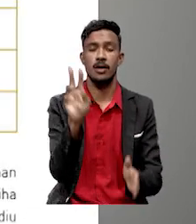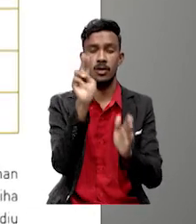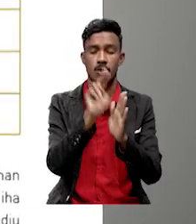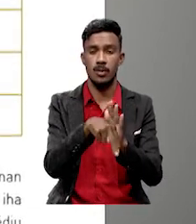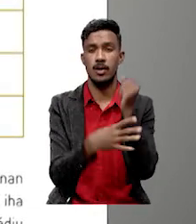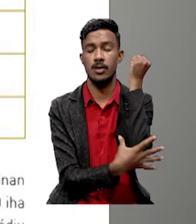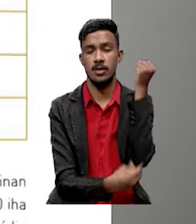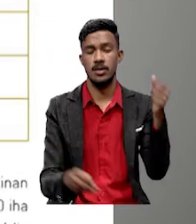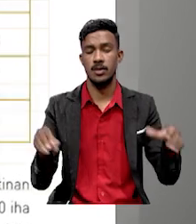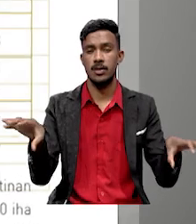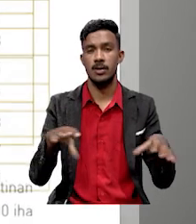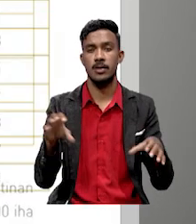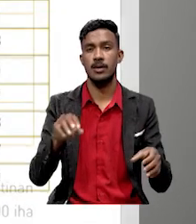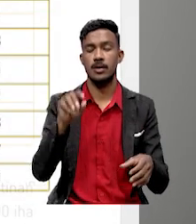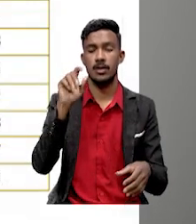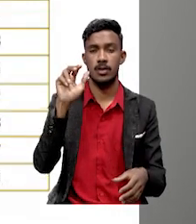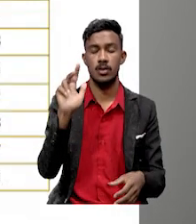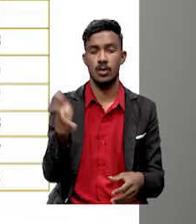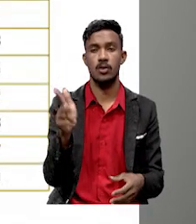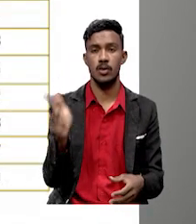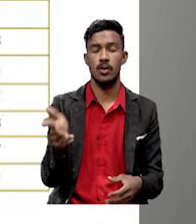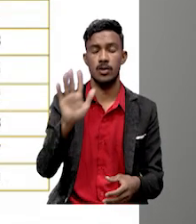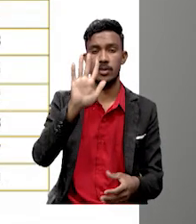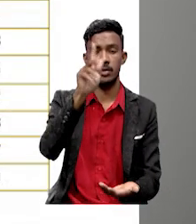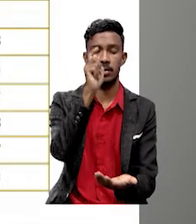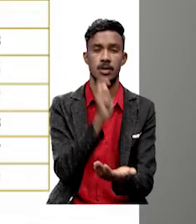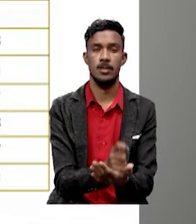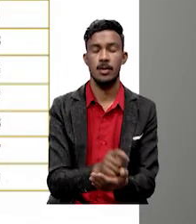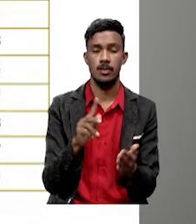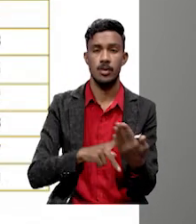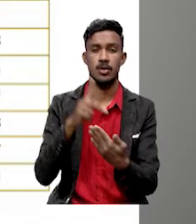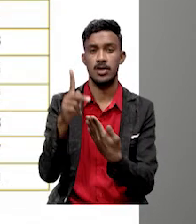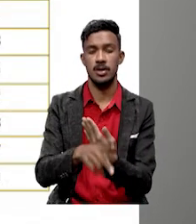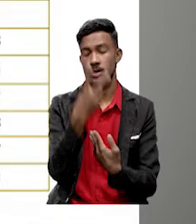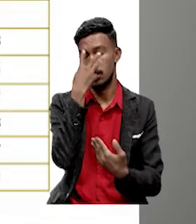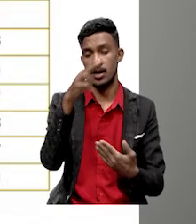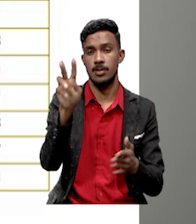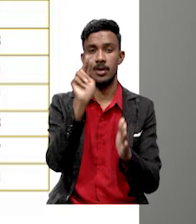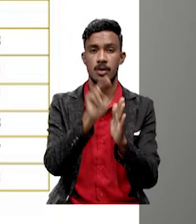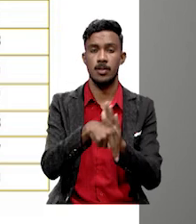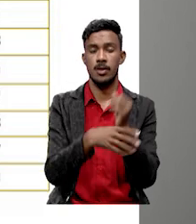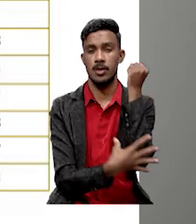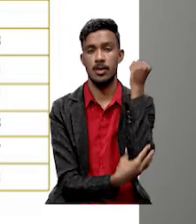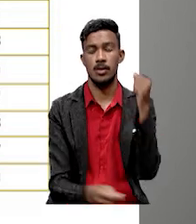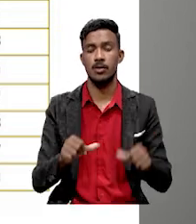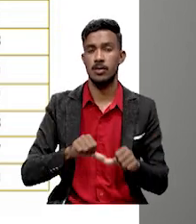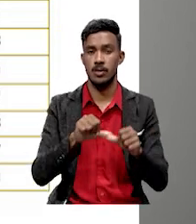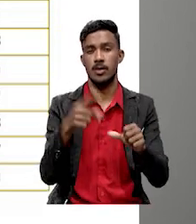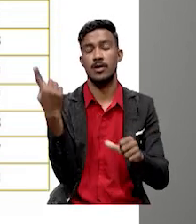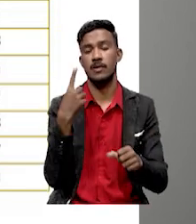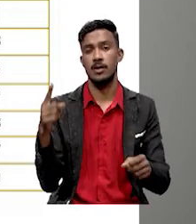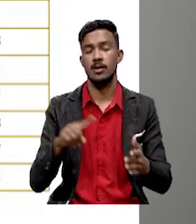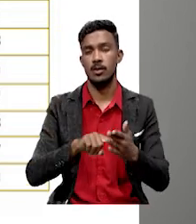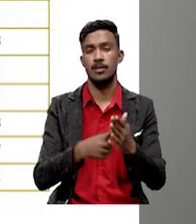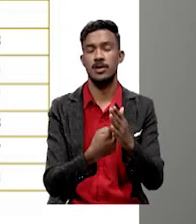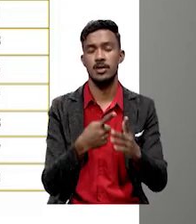Sanu Resinen, em Tolo Nulo Resin Lima Resin, de dar um processo de pesquisa para o número de desemprego continua lá, Hahu husi tine